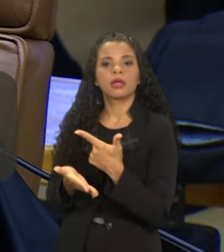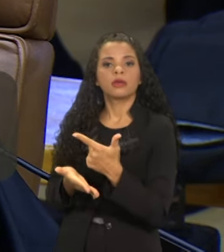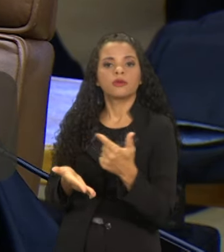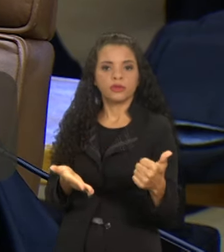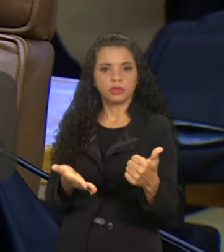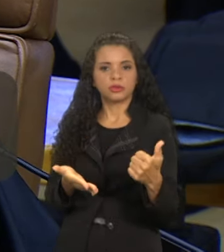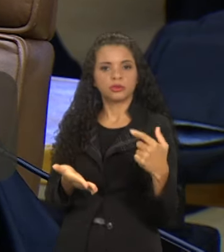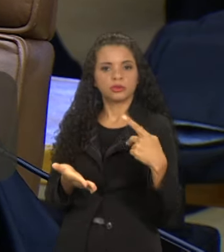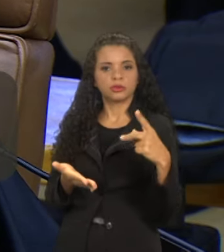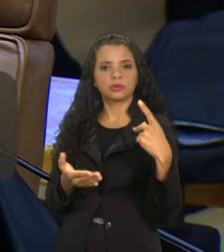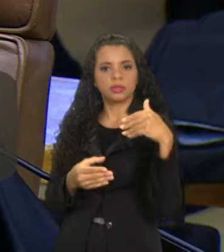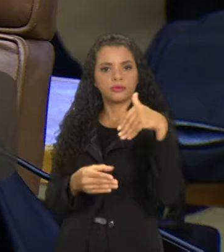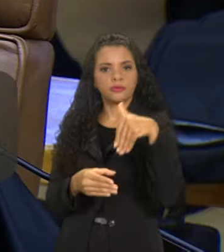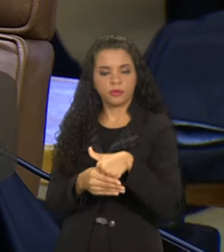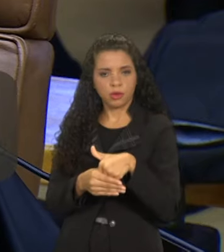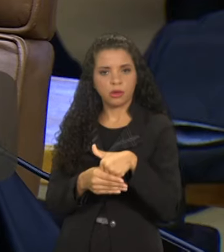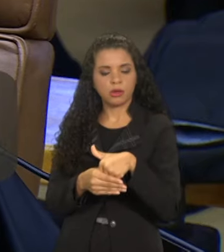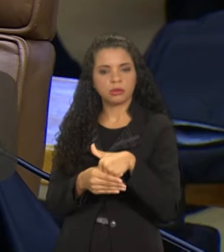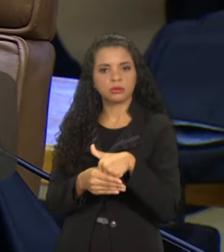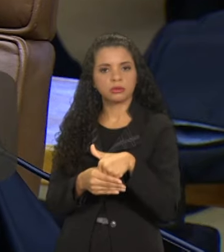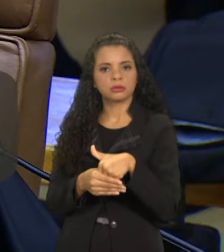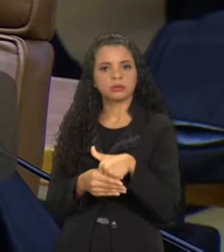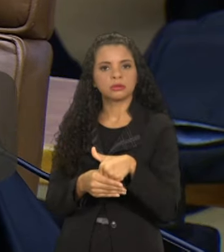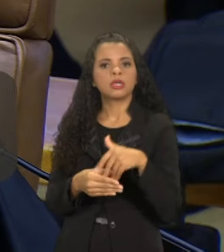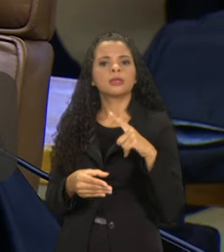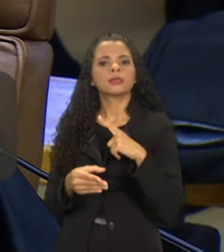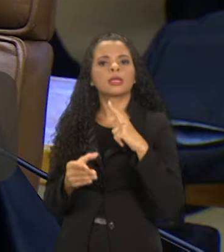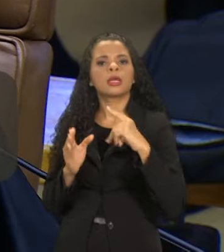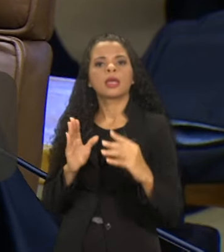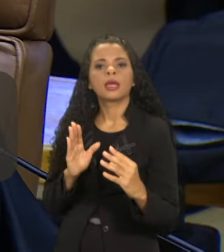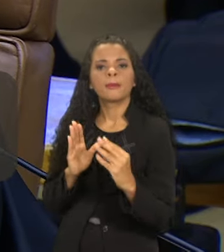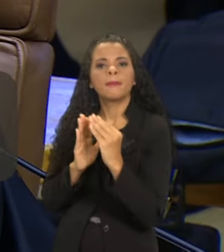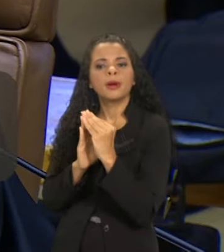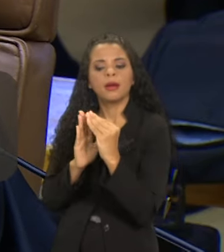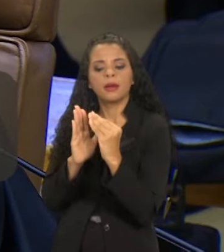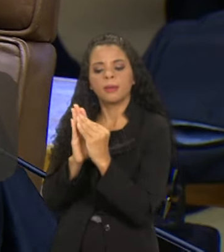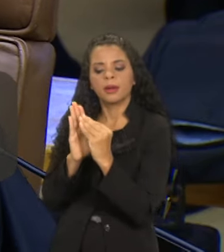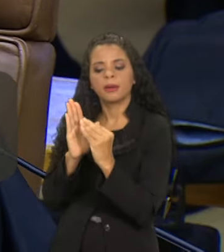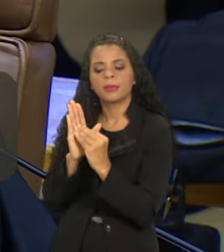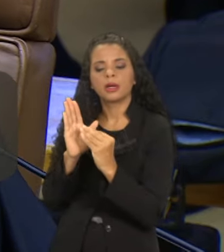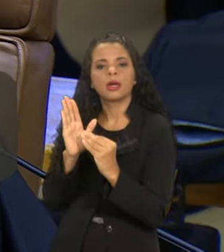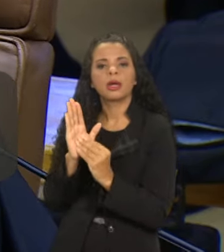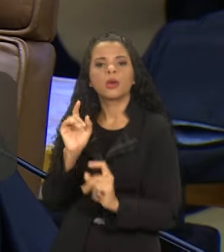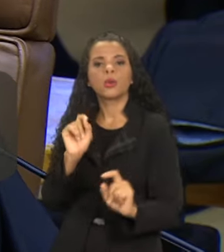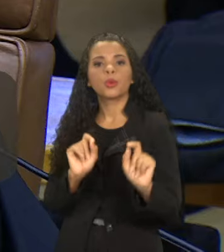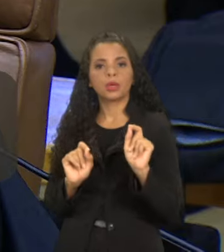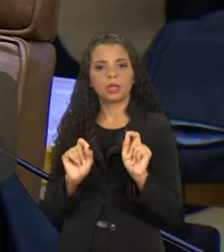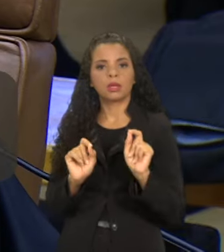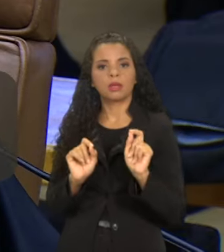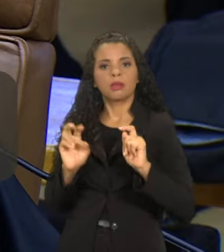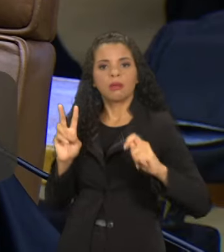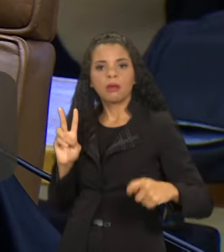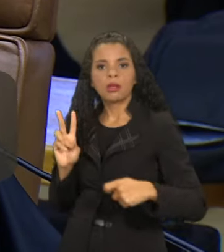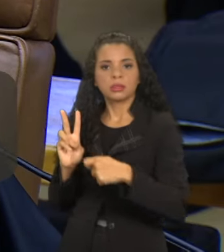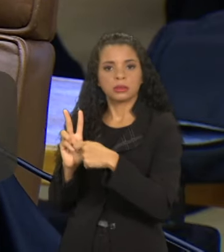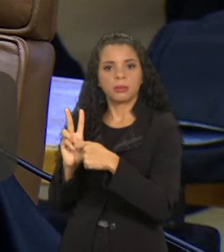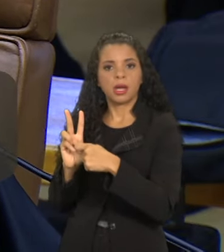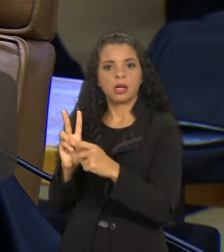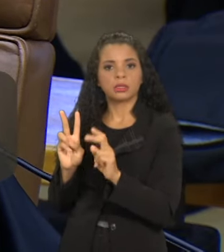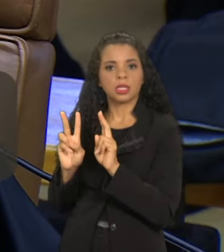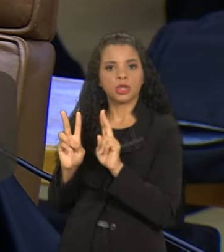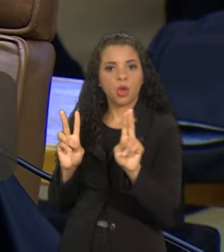PET 13157, são explicitadas que as partes que ali estão nominadas, portanto,